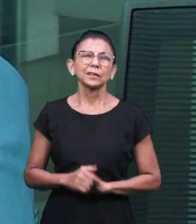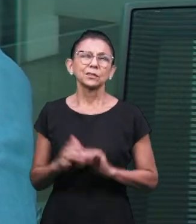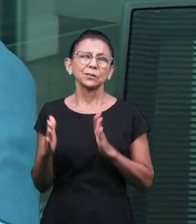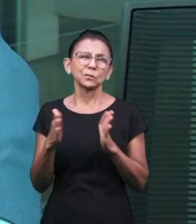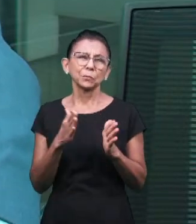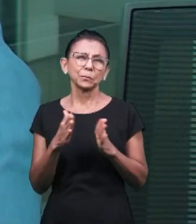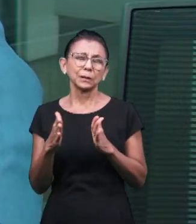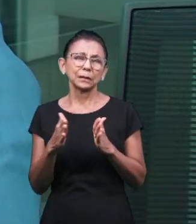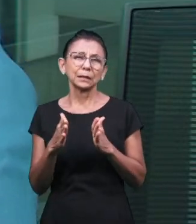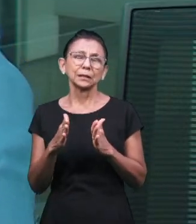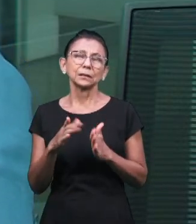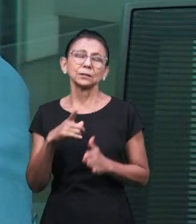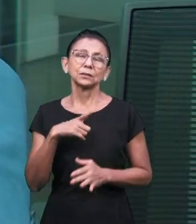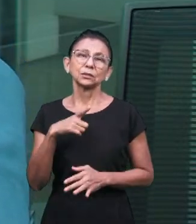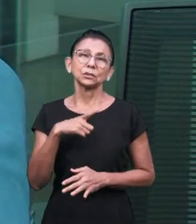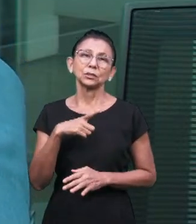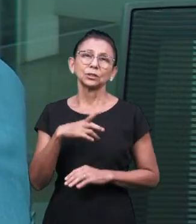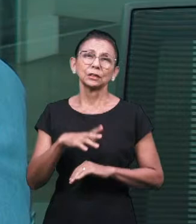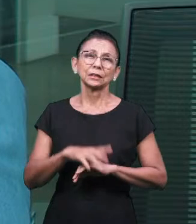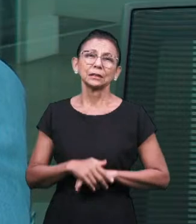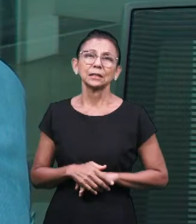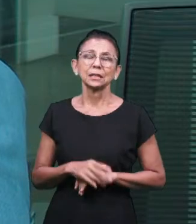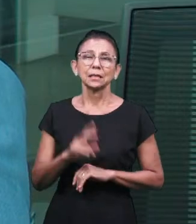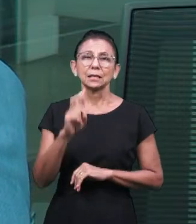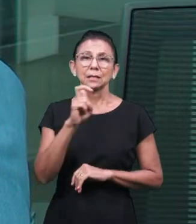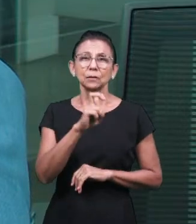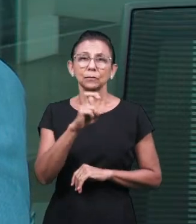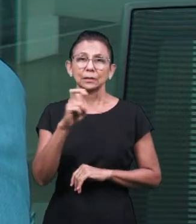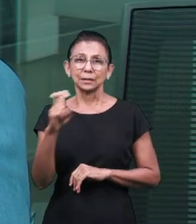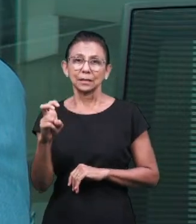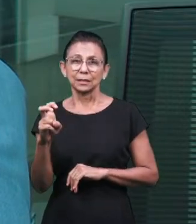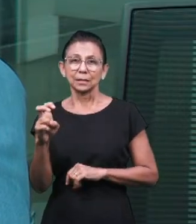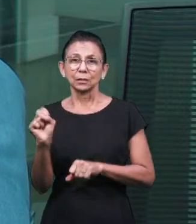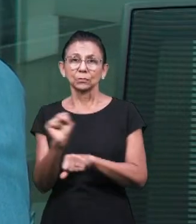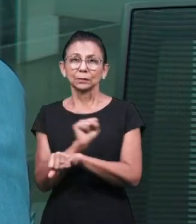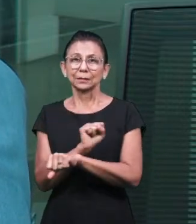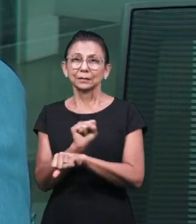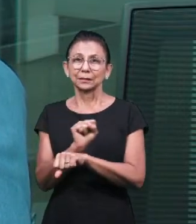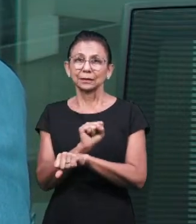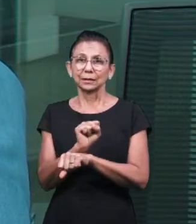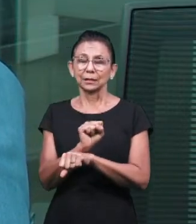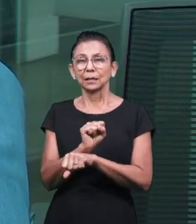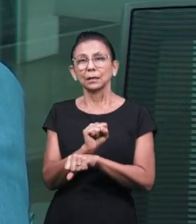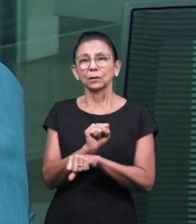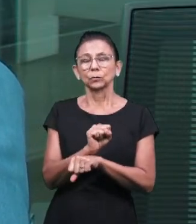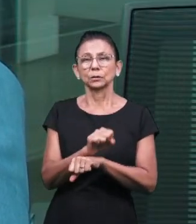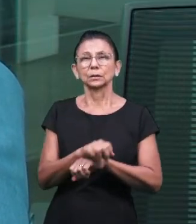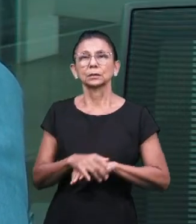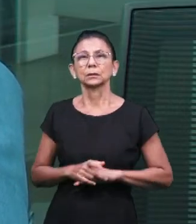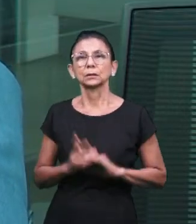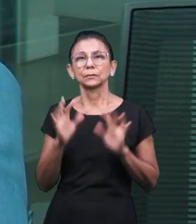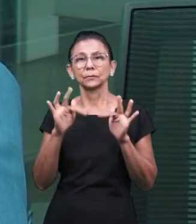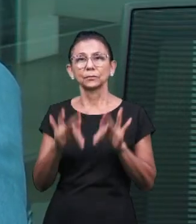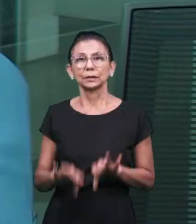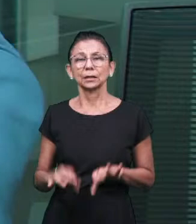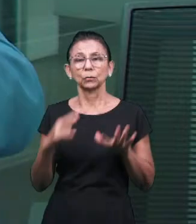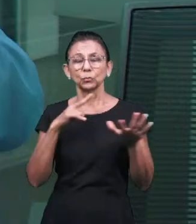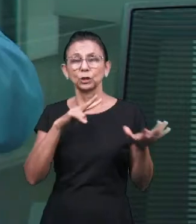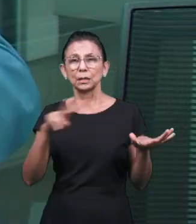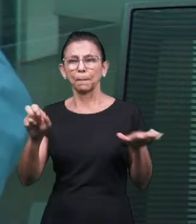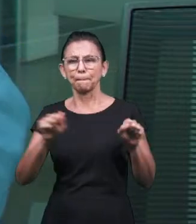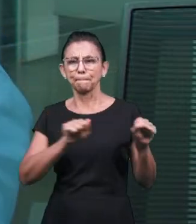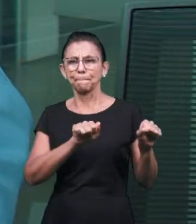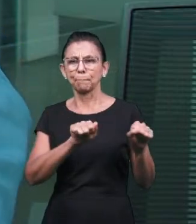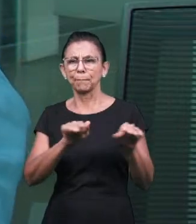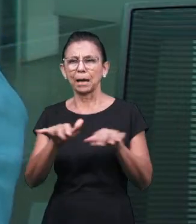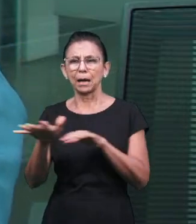grande, 55 automóveis num final de semana distribuído no sul do estado.